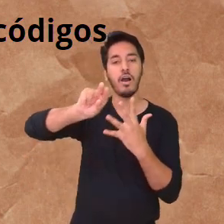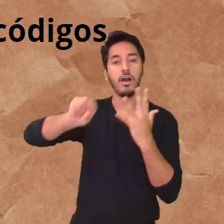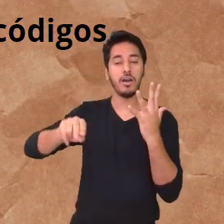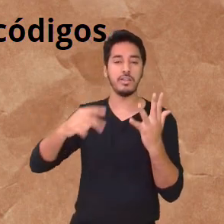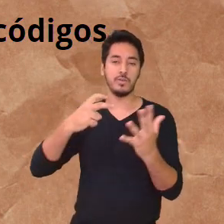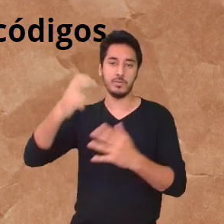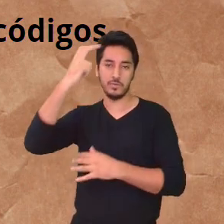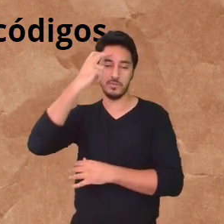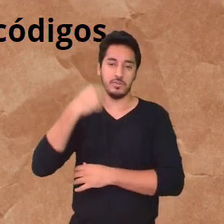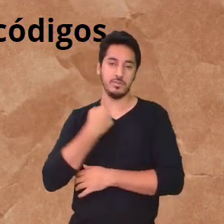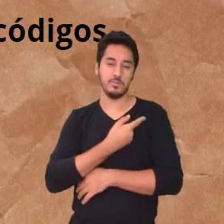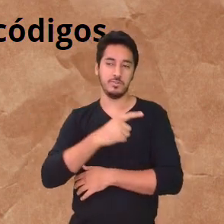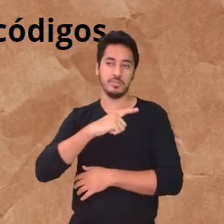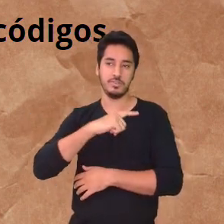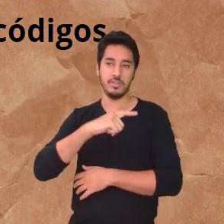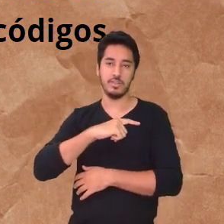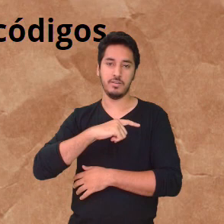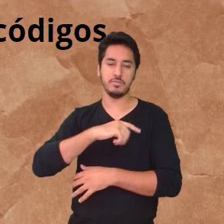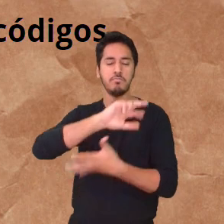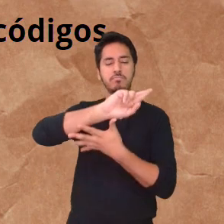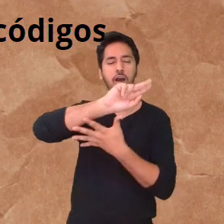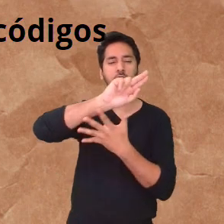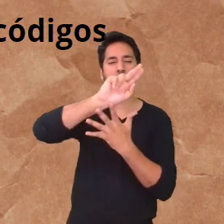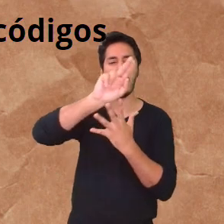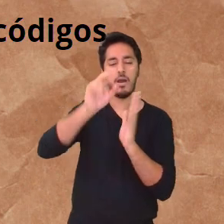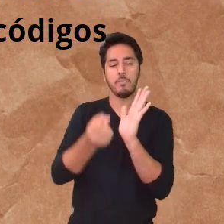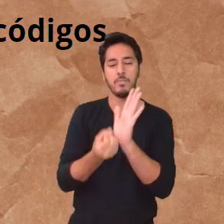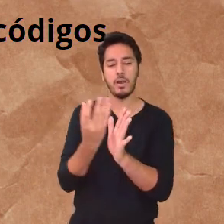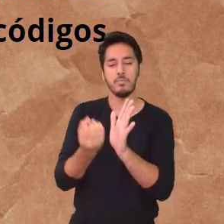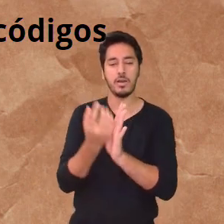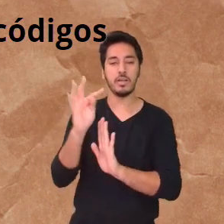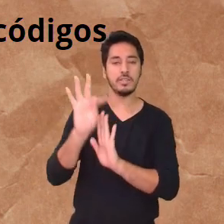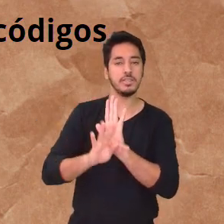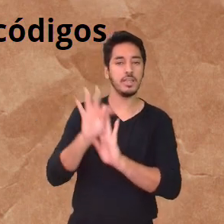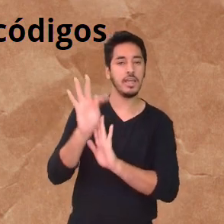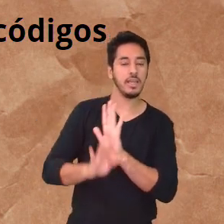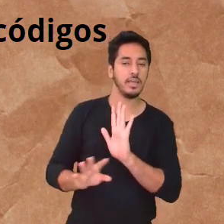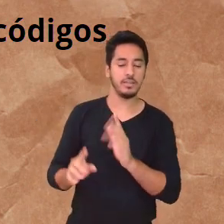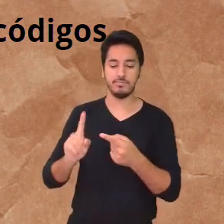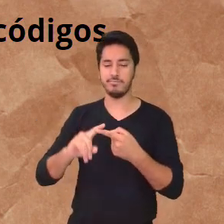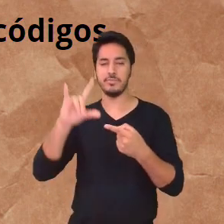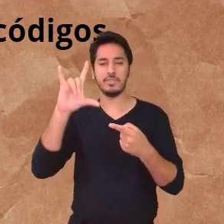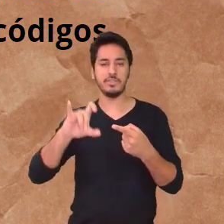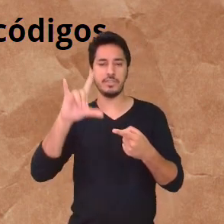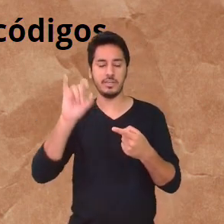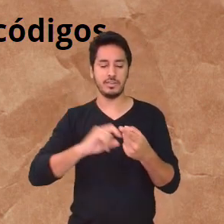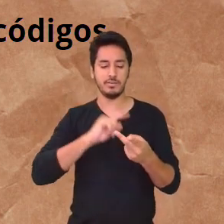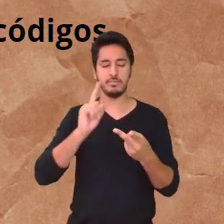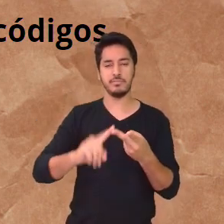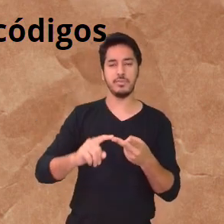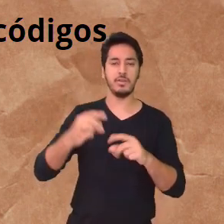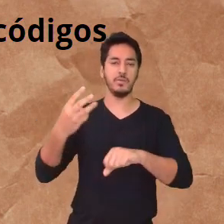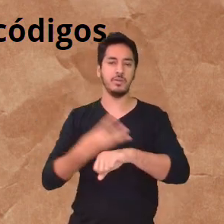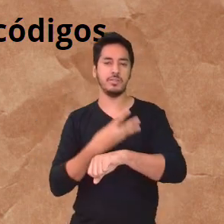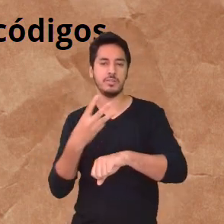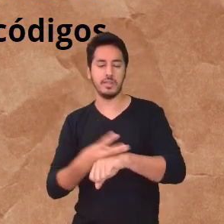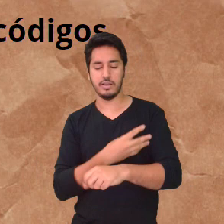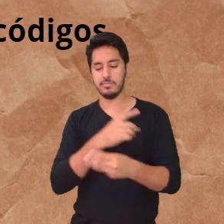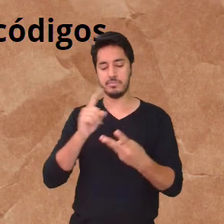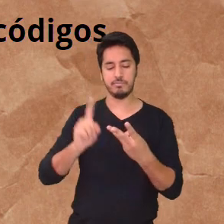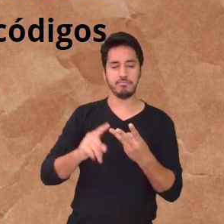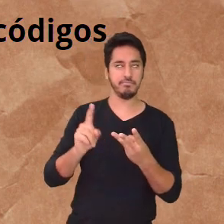gente tem, essa diversidade de produção de texto, produz texto no Instagram, produz texto no WhatsApp,